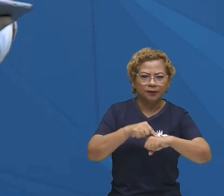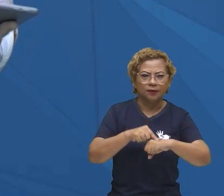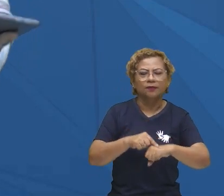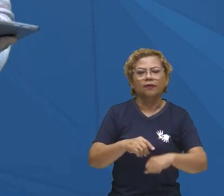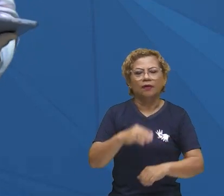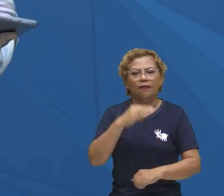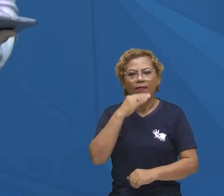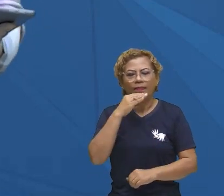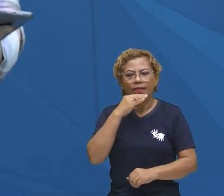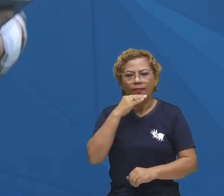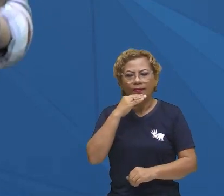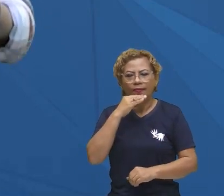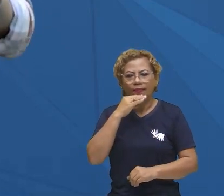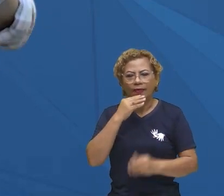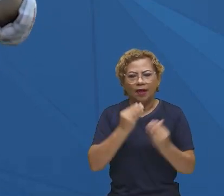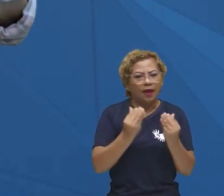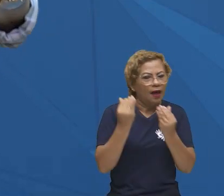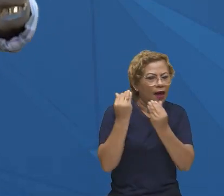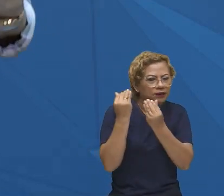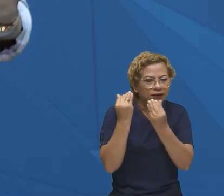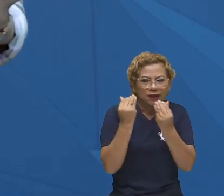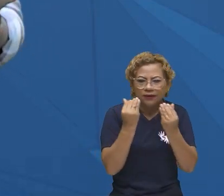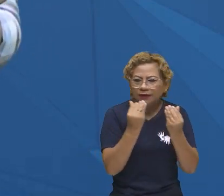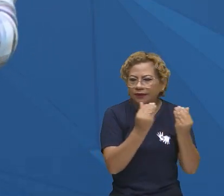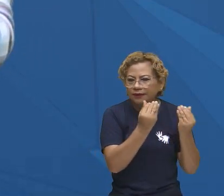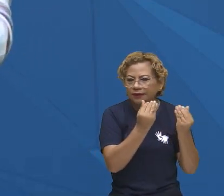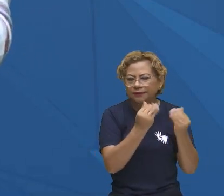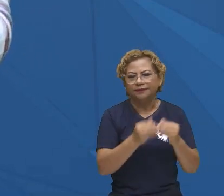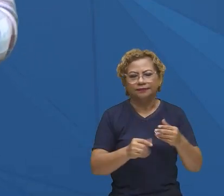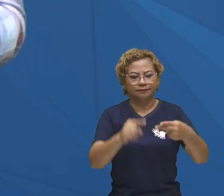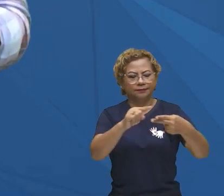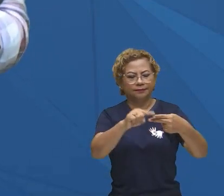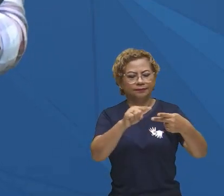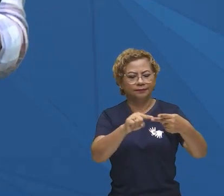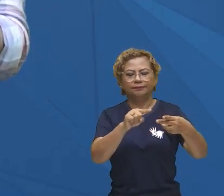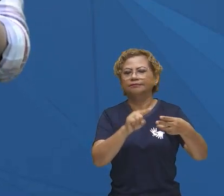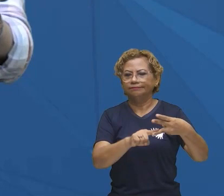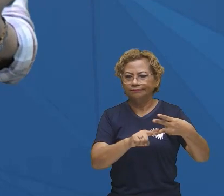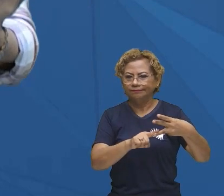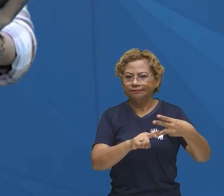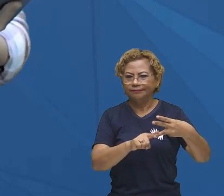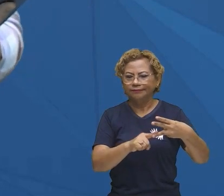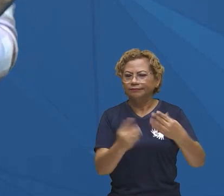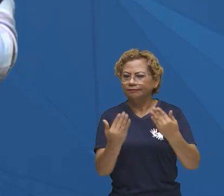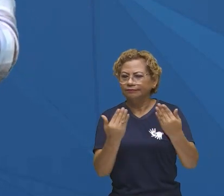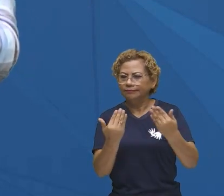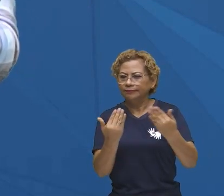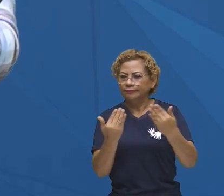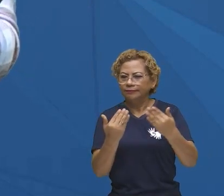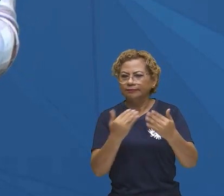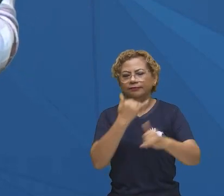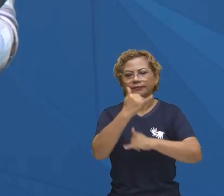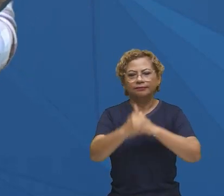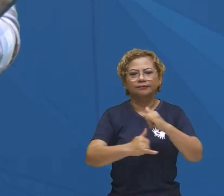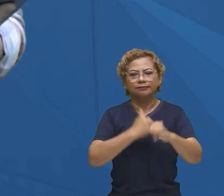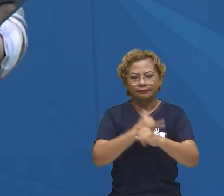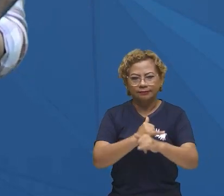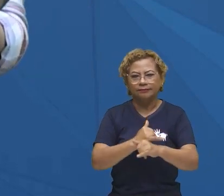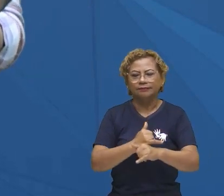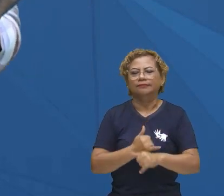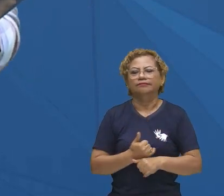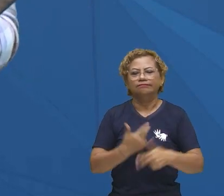uma melancia? Se a gente pudesse pesar a internet, não é? Que esse conjunto de informações que a gente tem